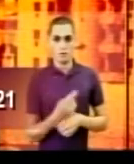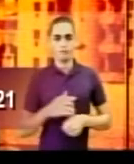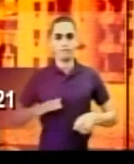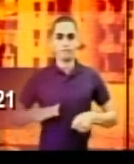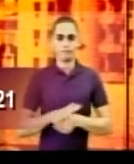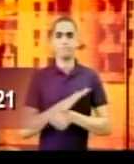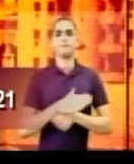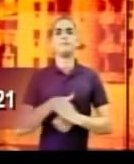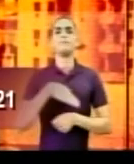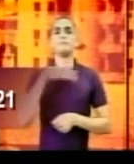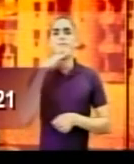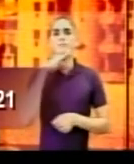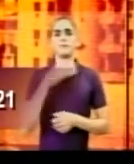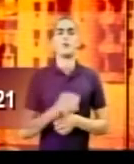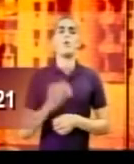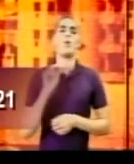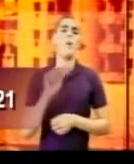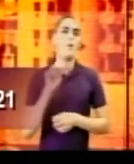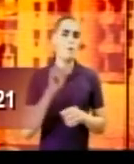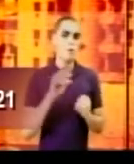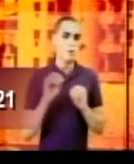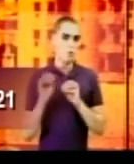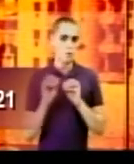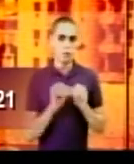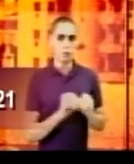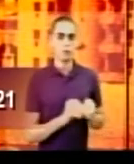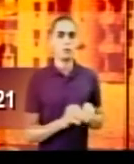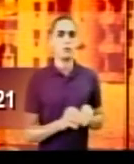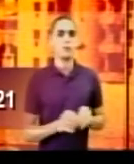máxima será colocada em